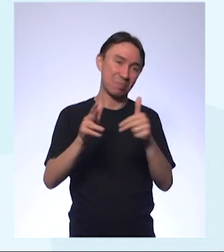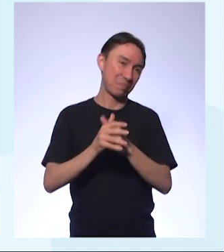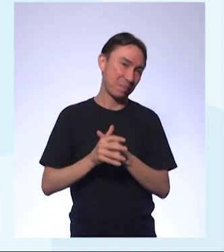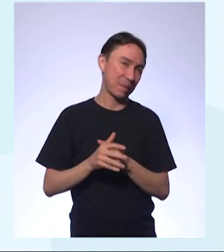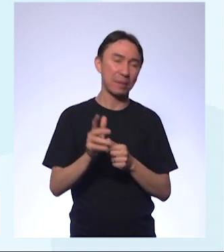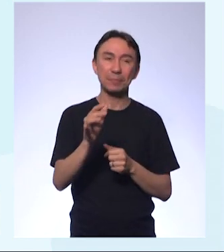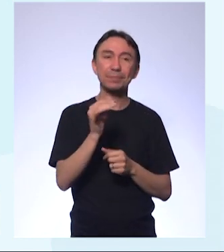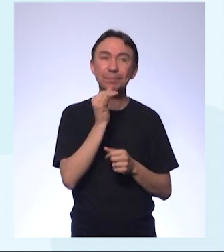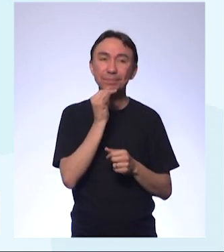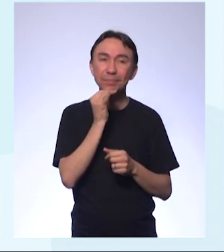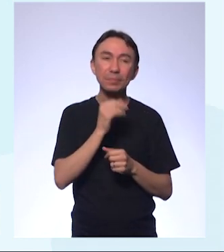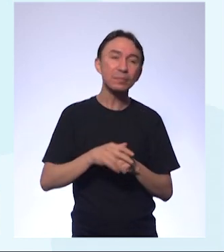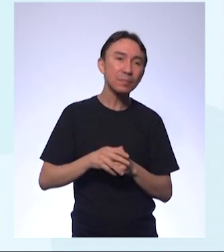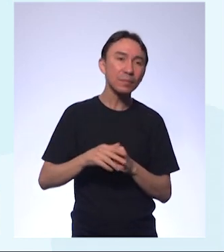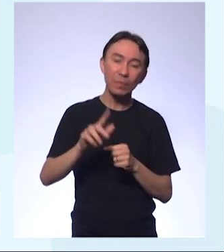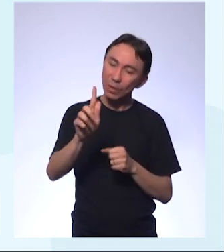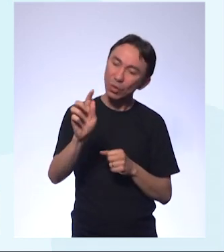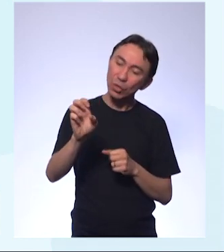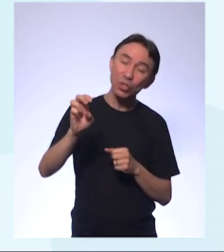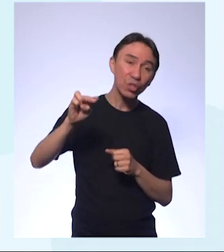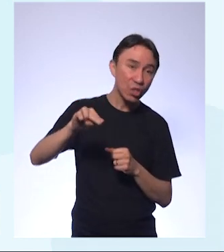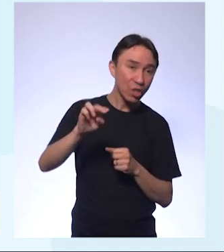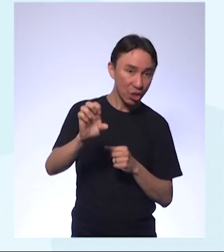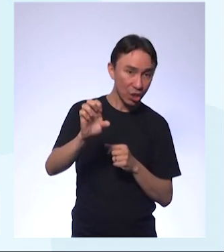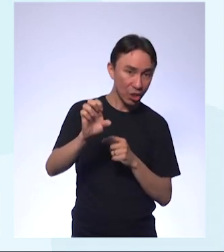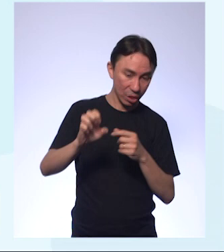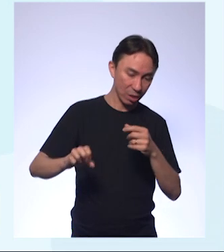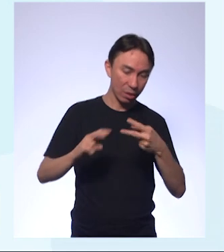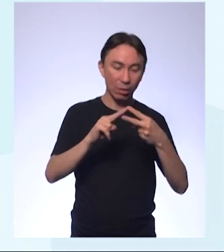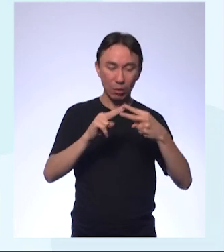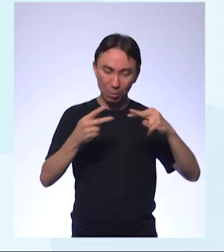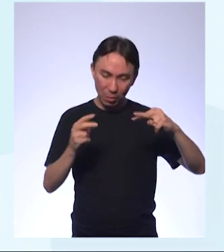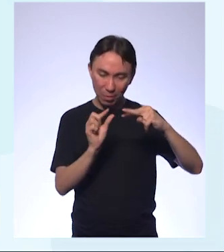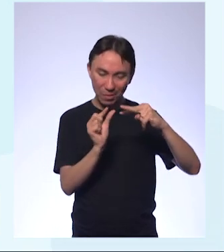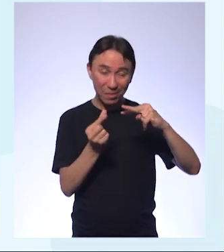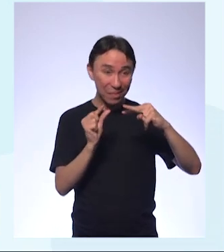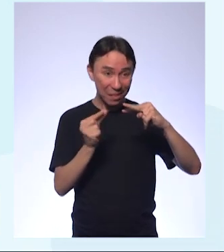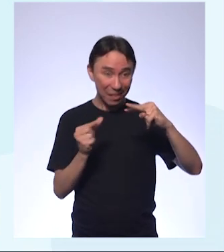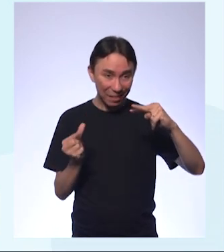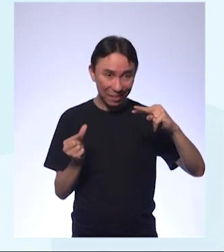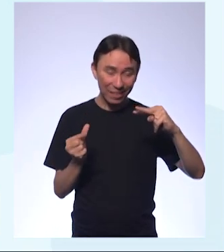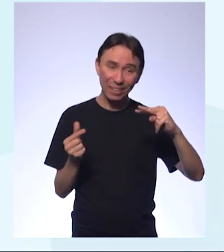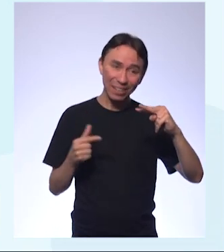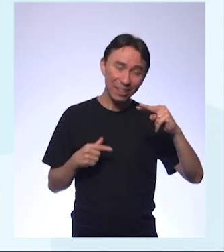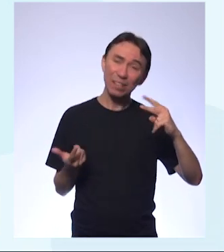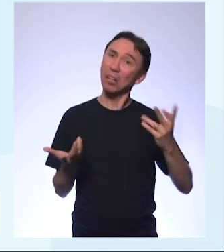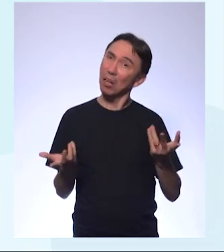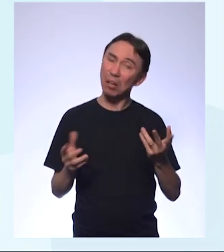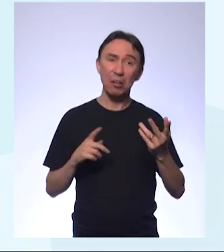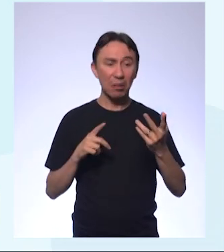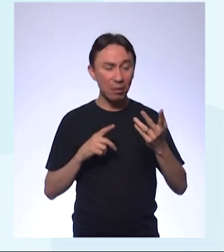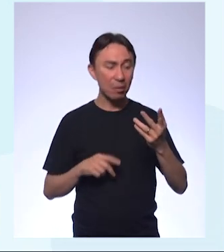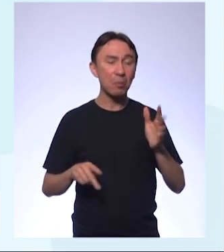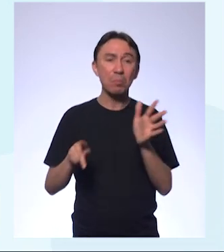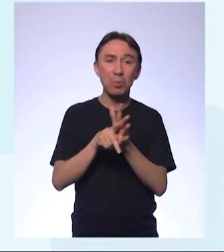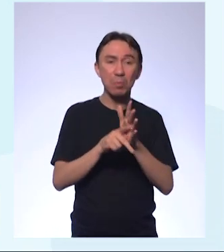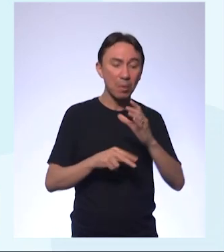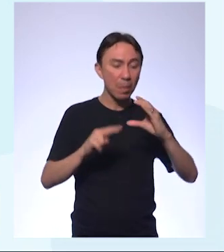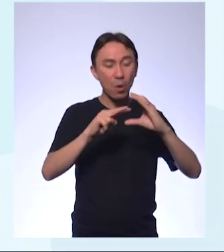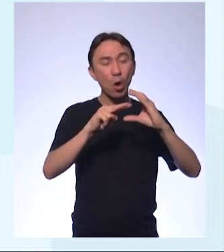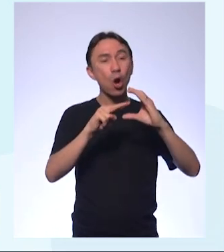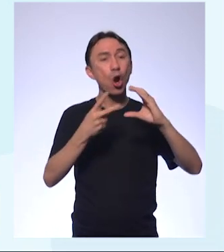gene, esse gene ele está localizado em uma determinada região do cromossomo. Então, a gente chama essa região